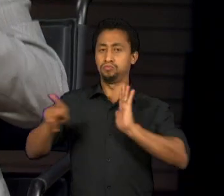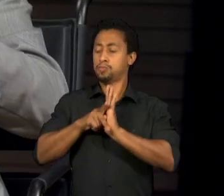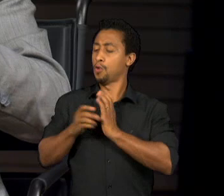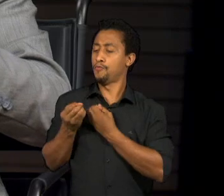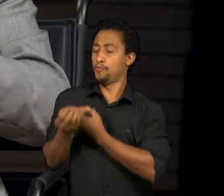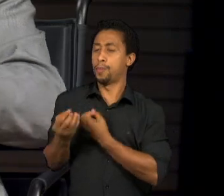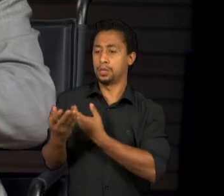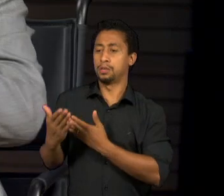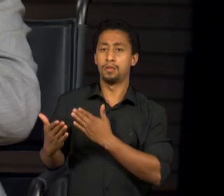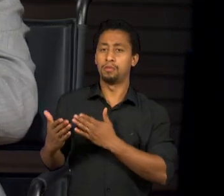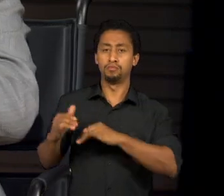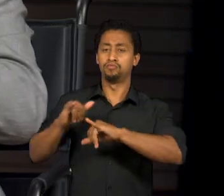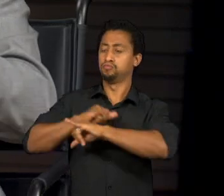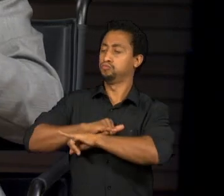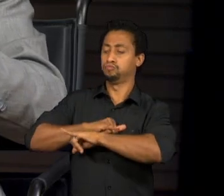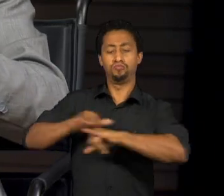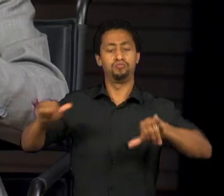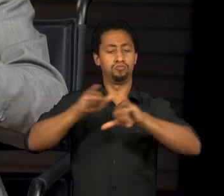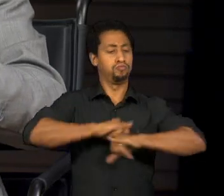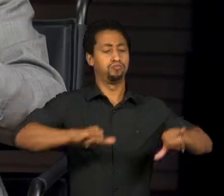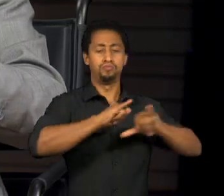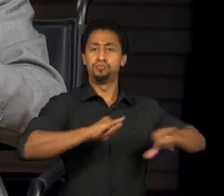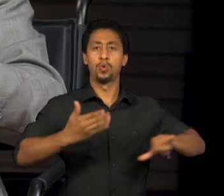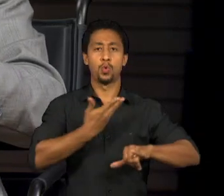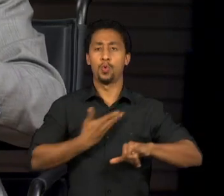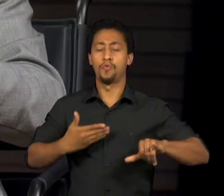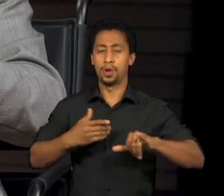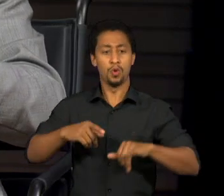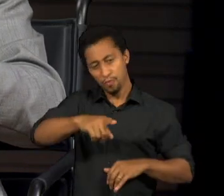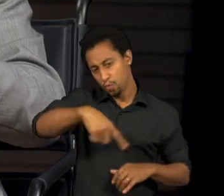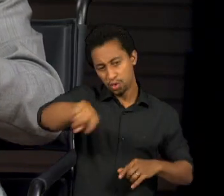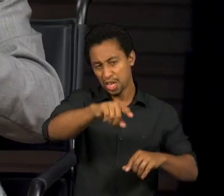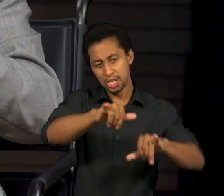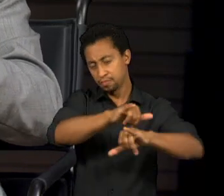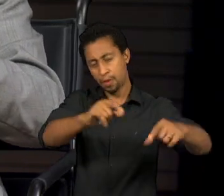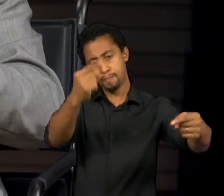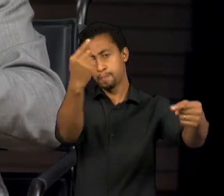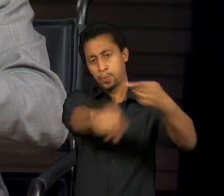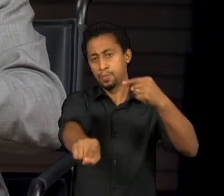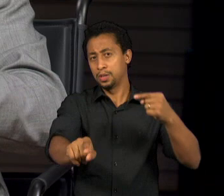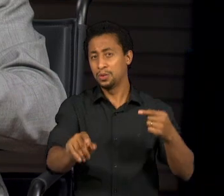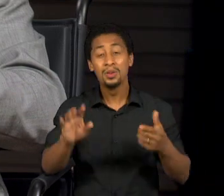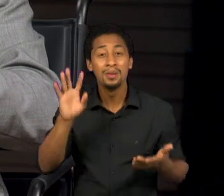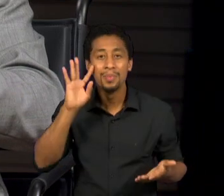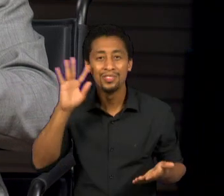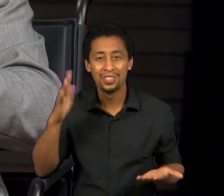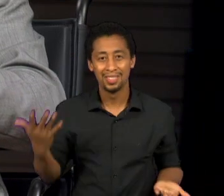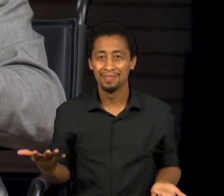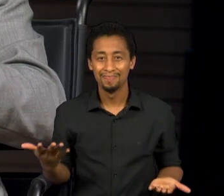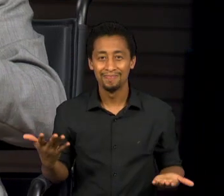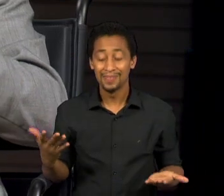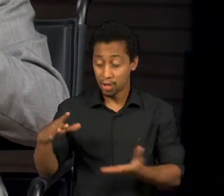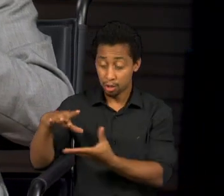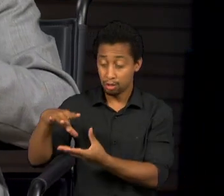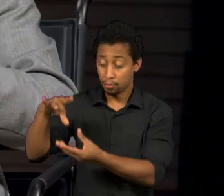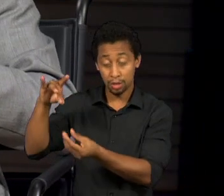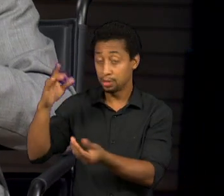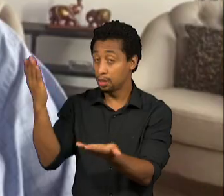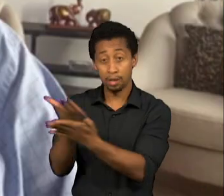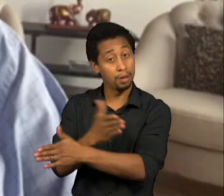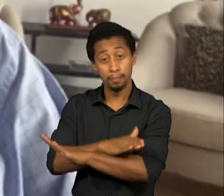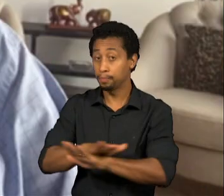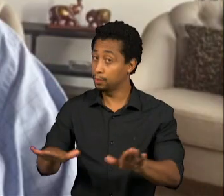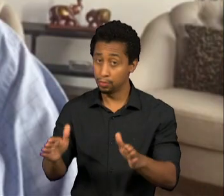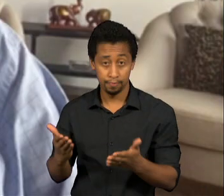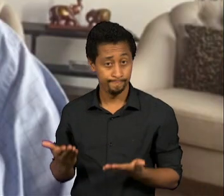Nesse lugar, não existe mais democracia, porque as pessoas só vão conhecer aquilo que o governante quer.